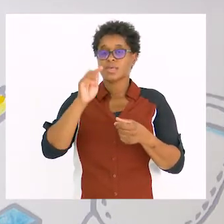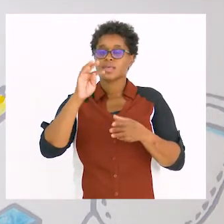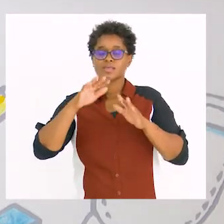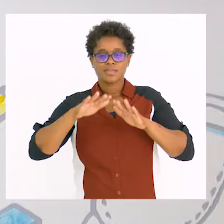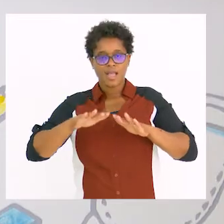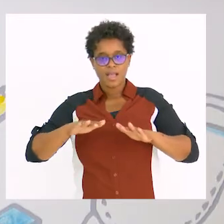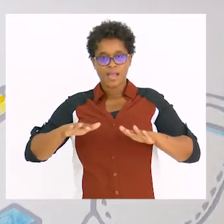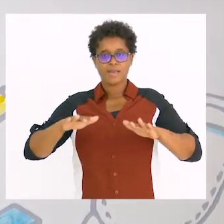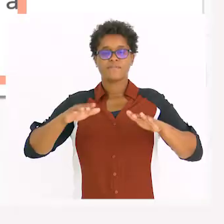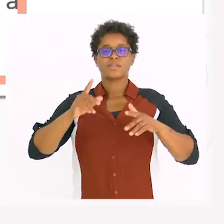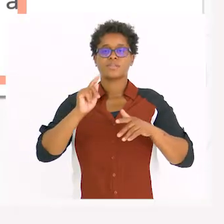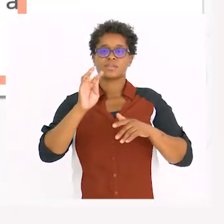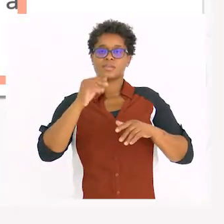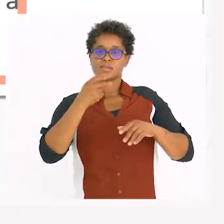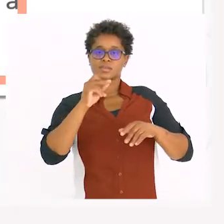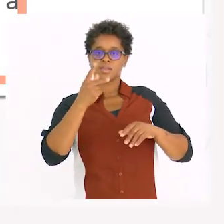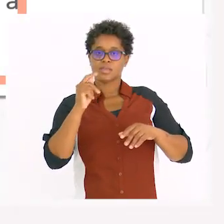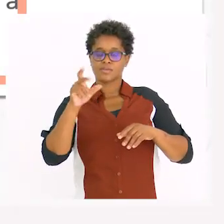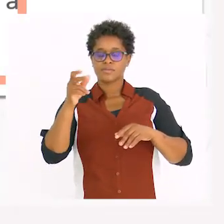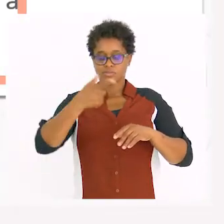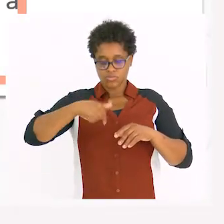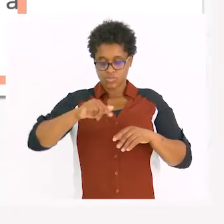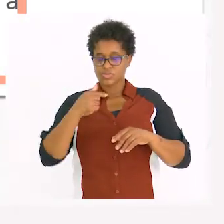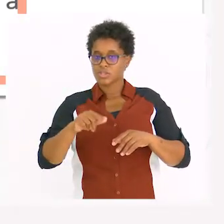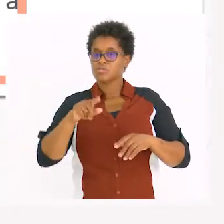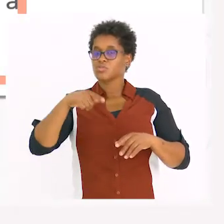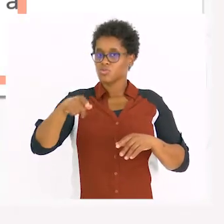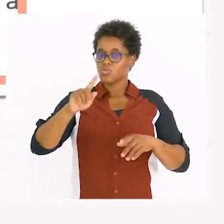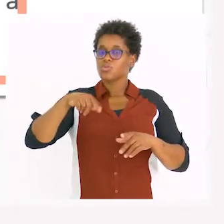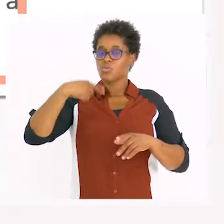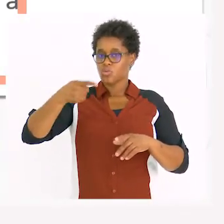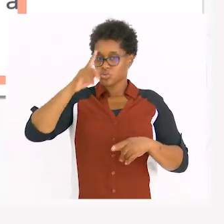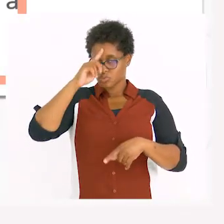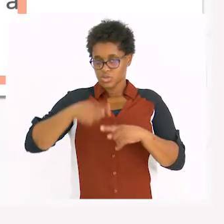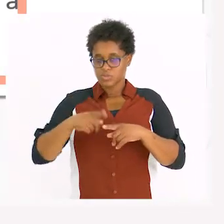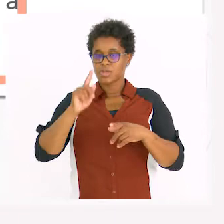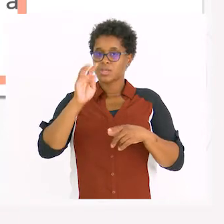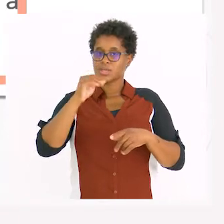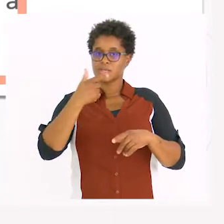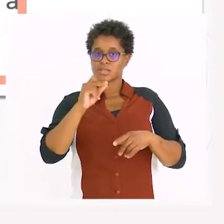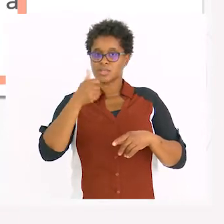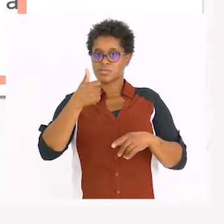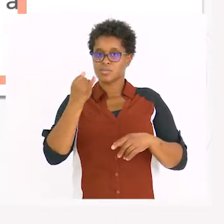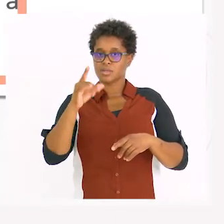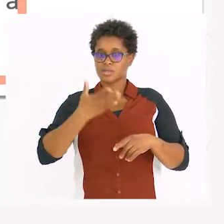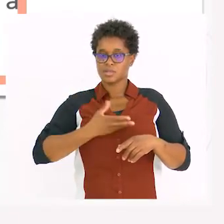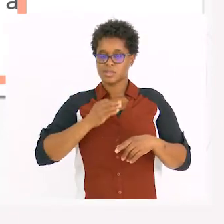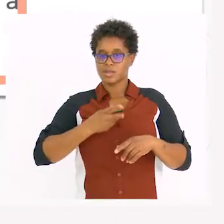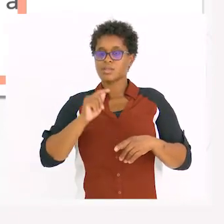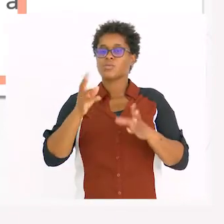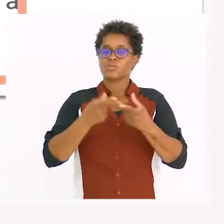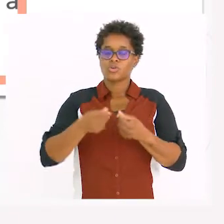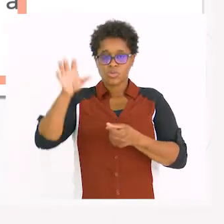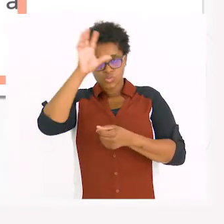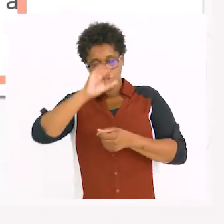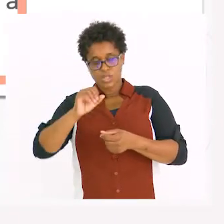estável. Então, nós temos este outro objetivo, que é a estabilidade econômica. O